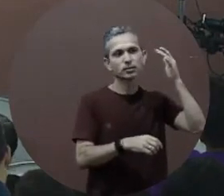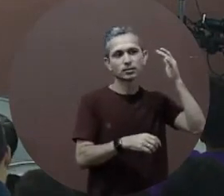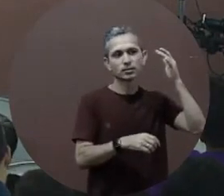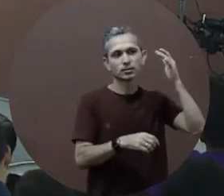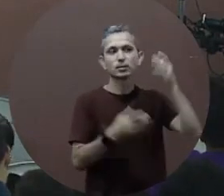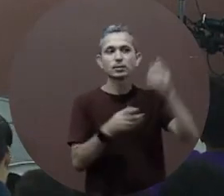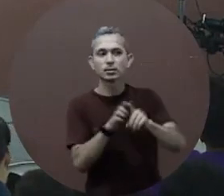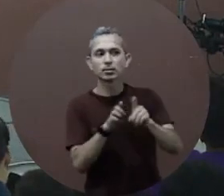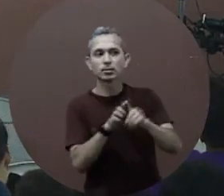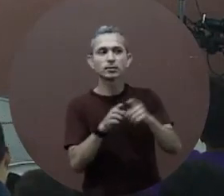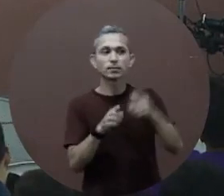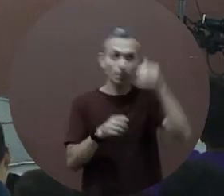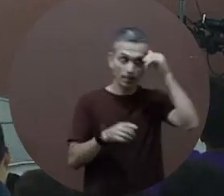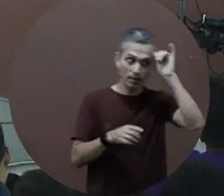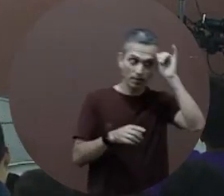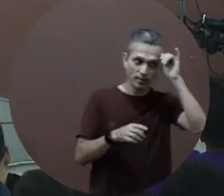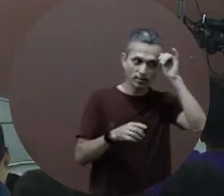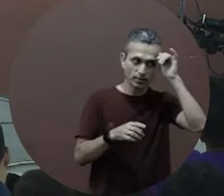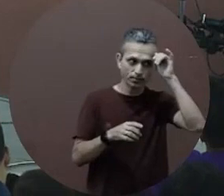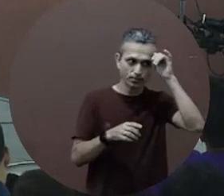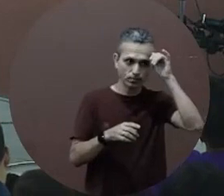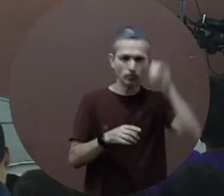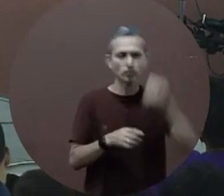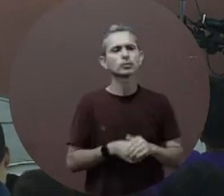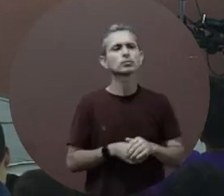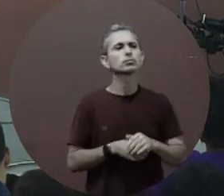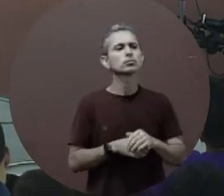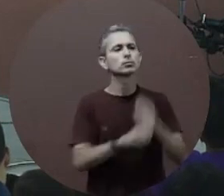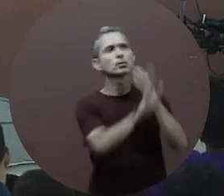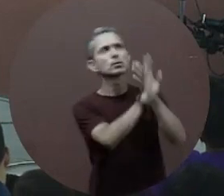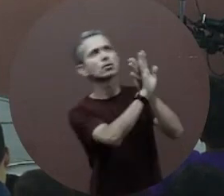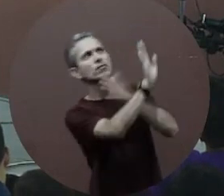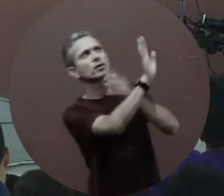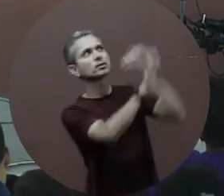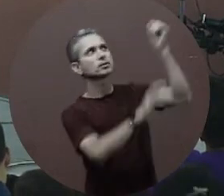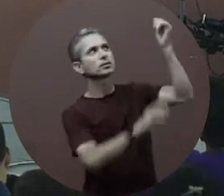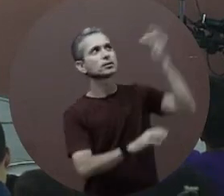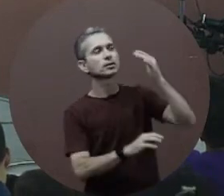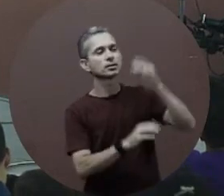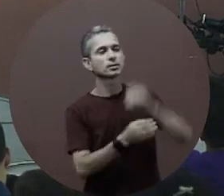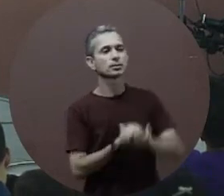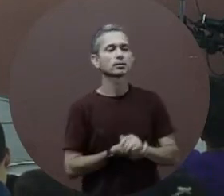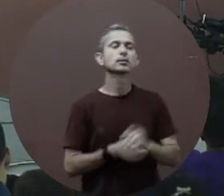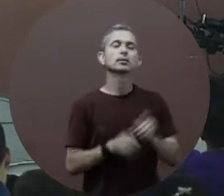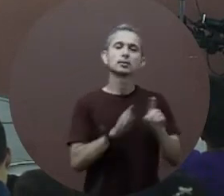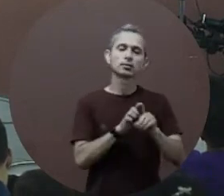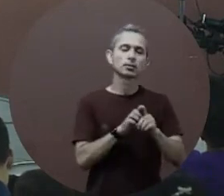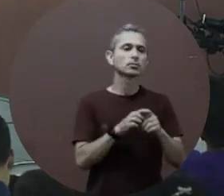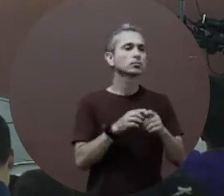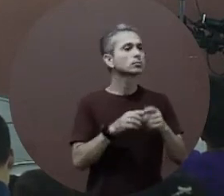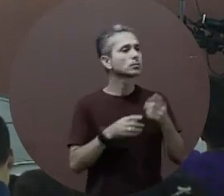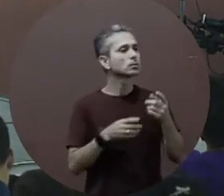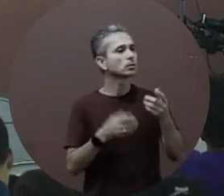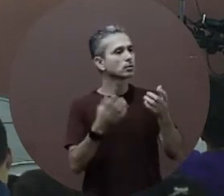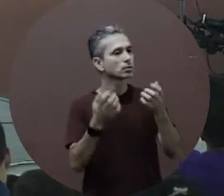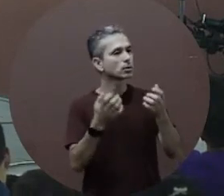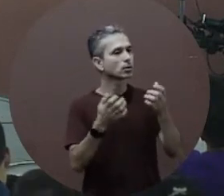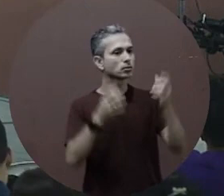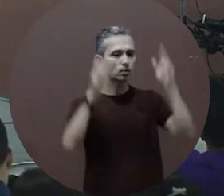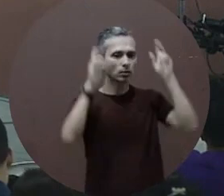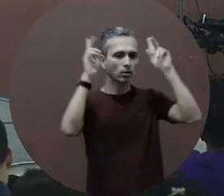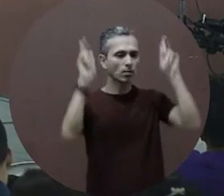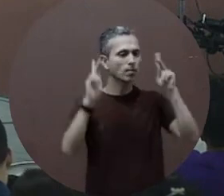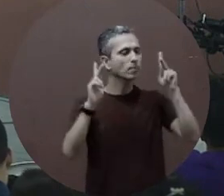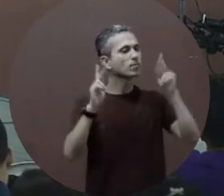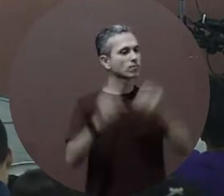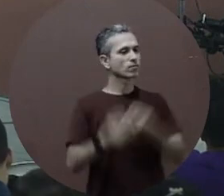se afaste dessa graça. Ele vai dizer o quê? Procurem viver em paz, fortaleçam-se contra o pecado no meio do povo,